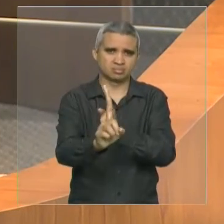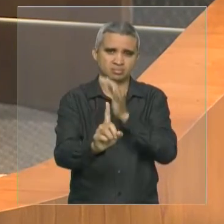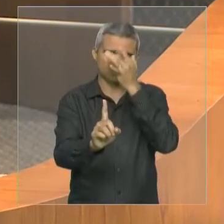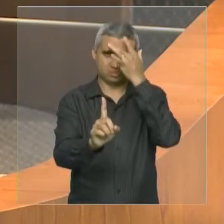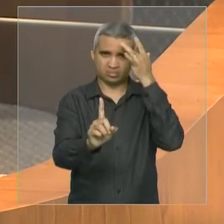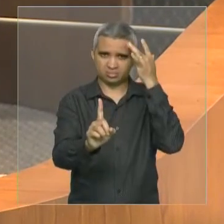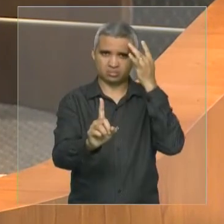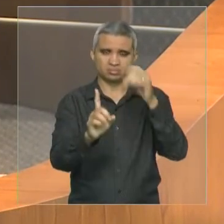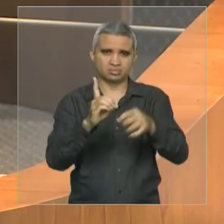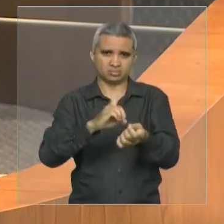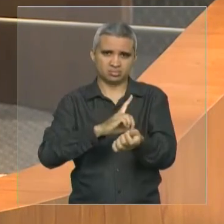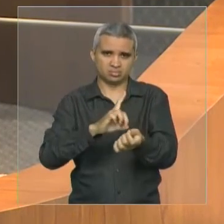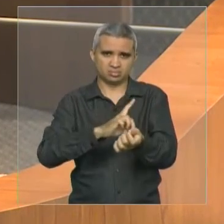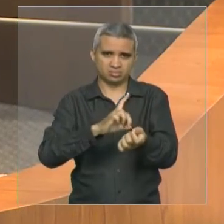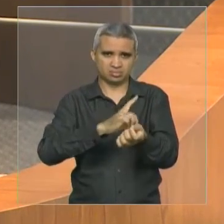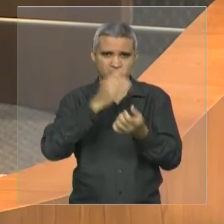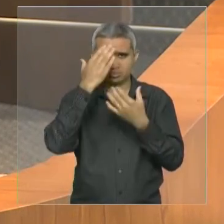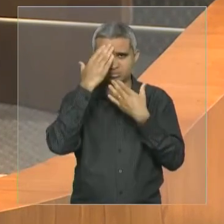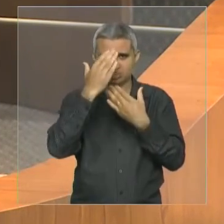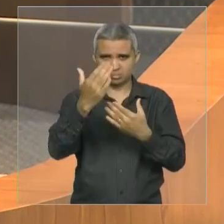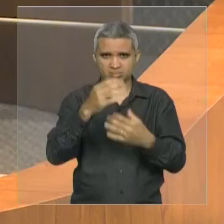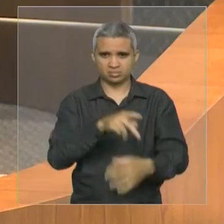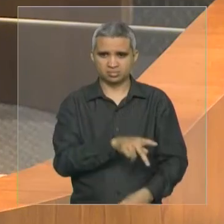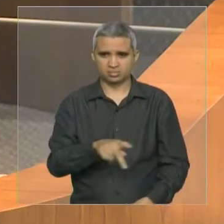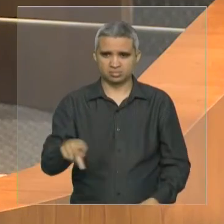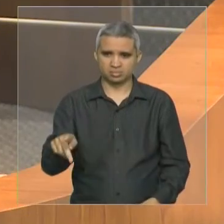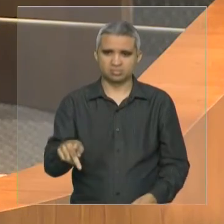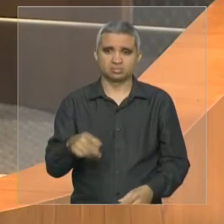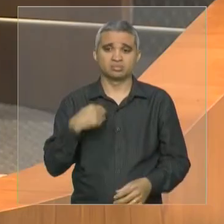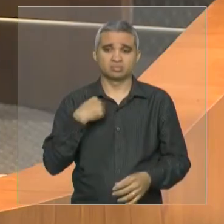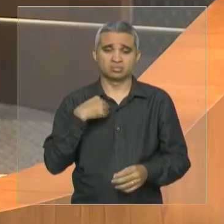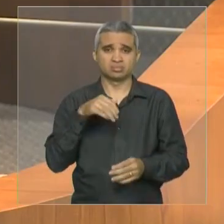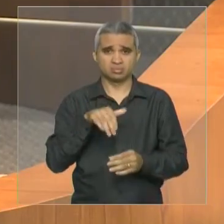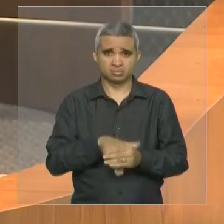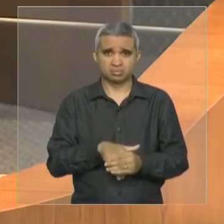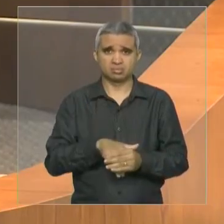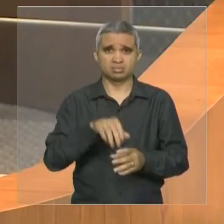no Maranhão. Muito obrigado, senhor presidente. E voto, então, pelo sim, pela derrubada.